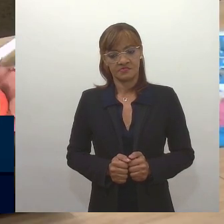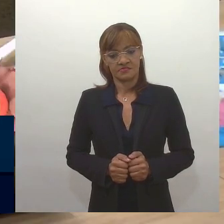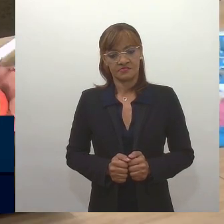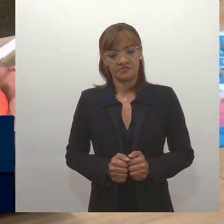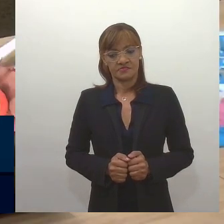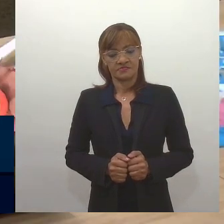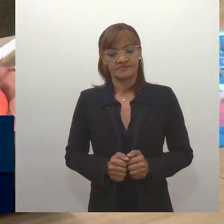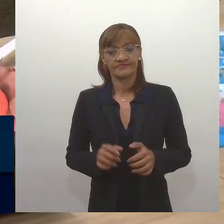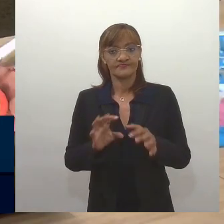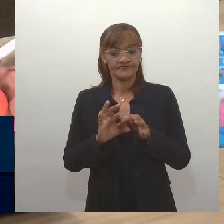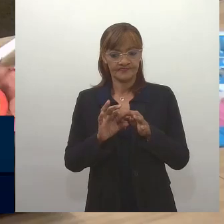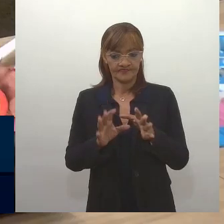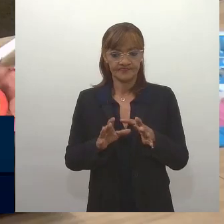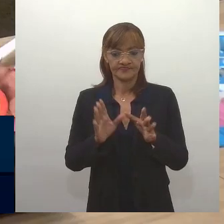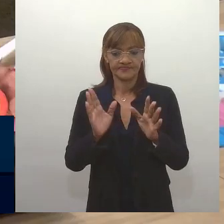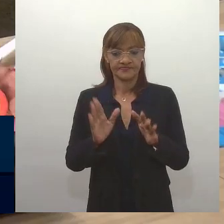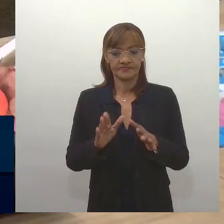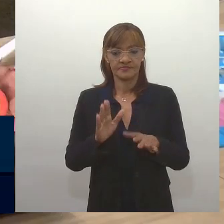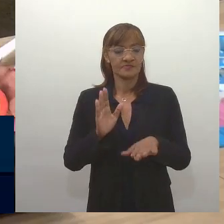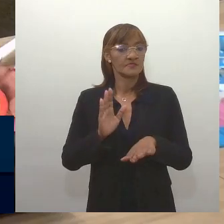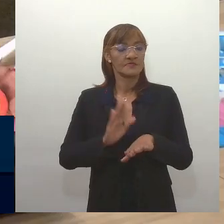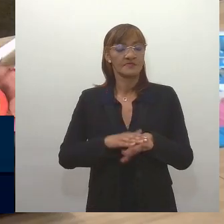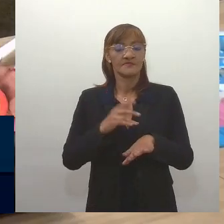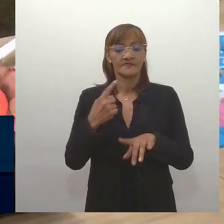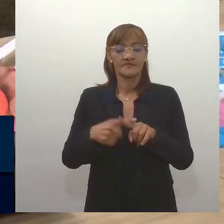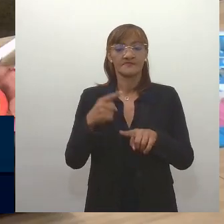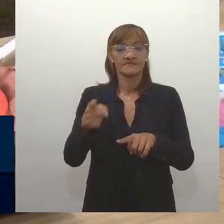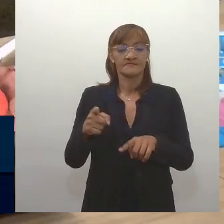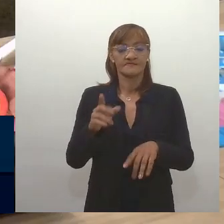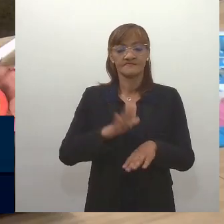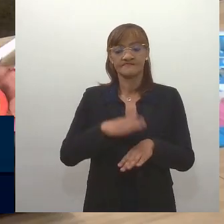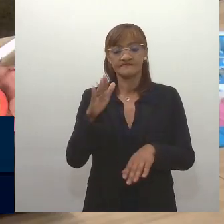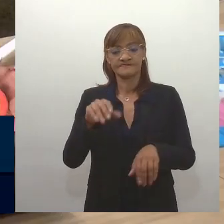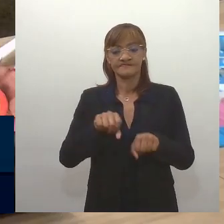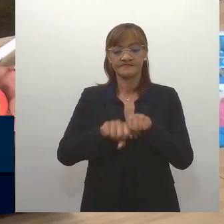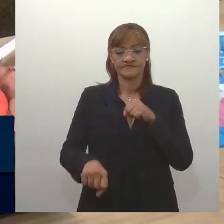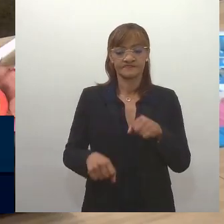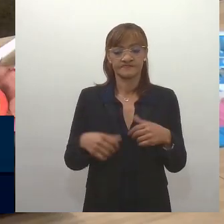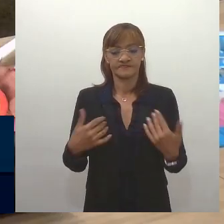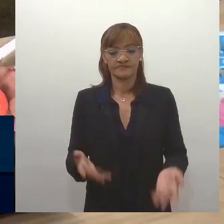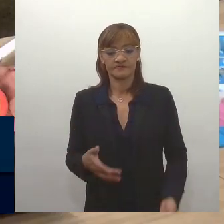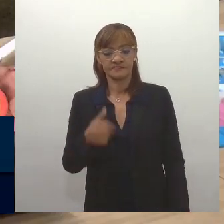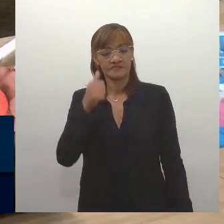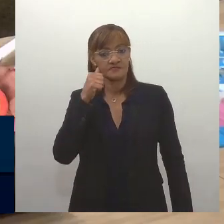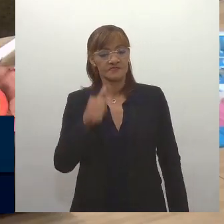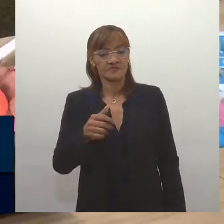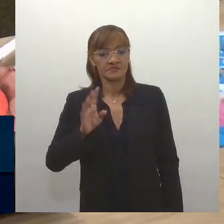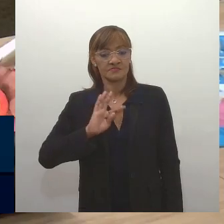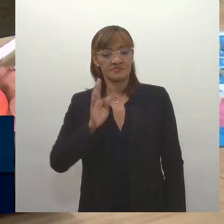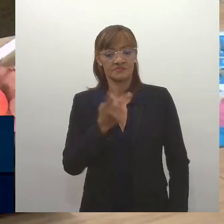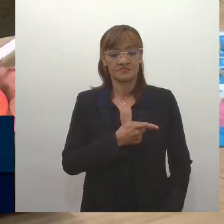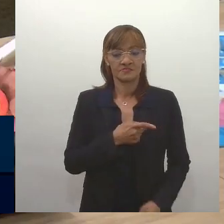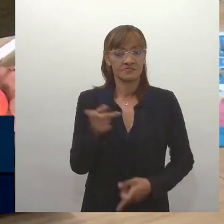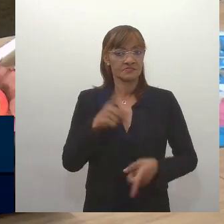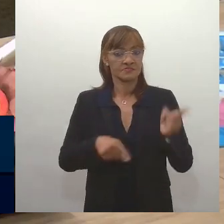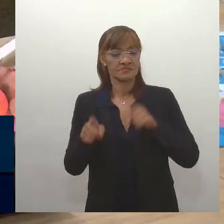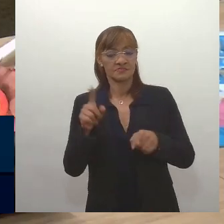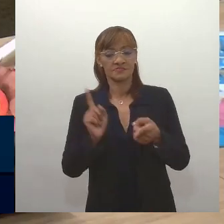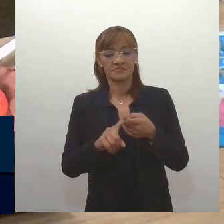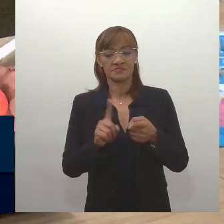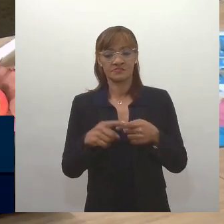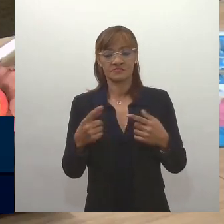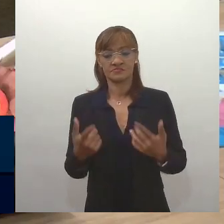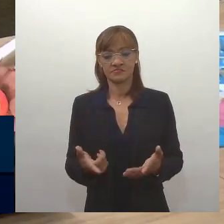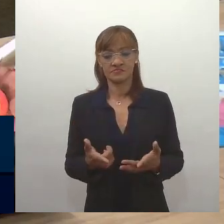eu porque é o país que mais mata em caso de mulheres trans travestis é tão agravante que corresponde a 40%